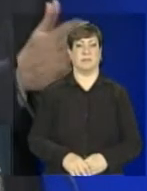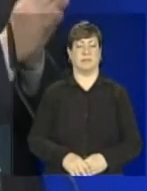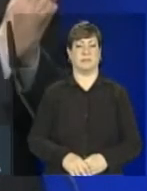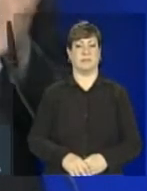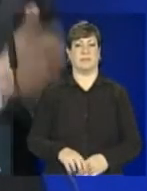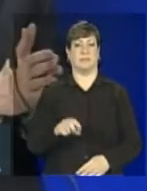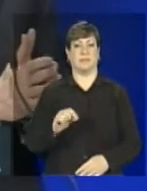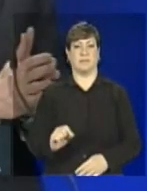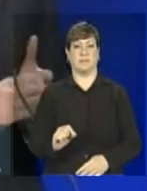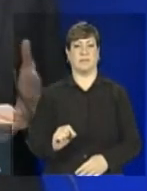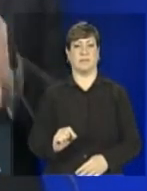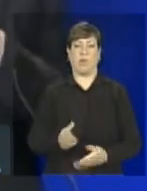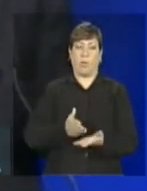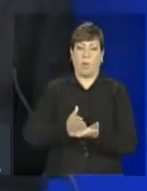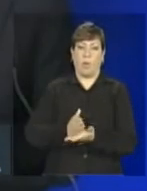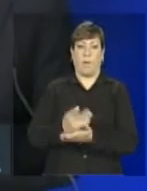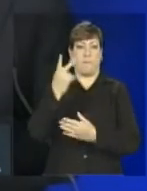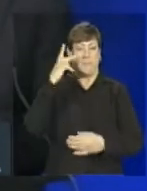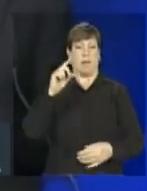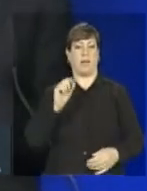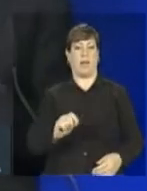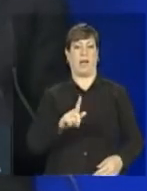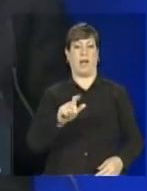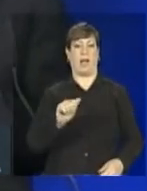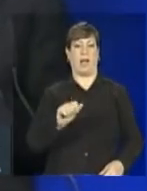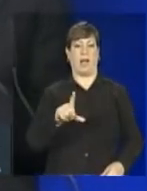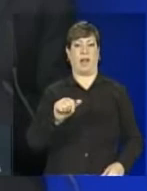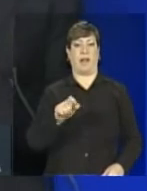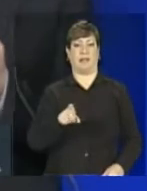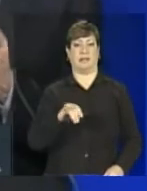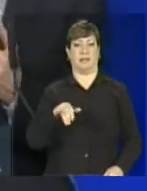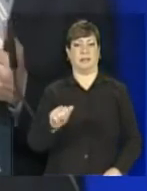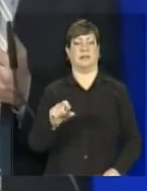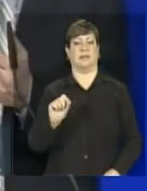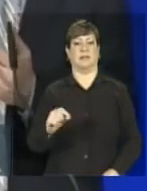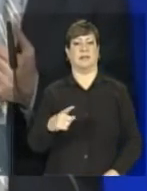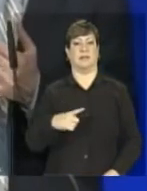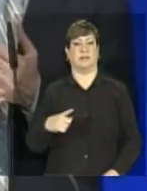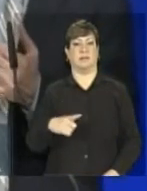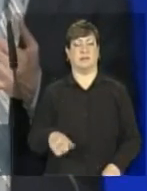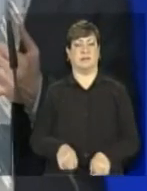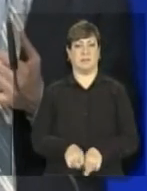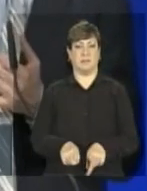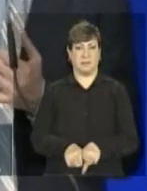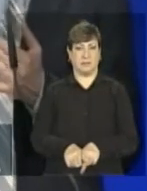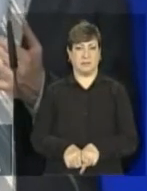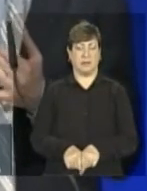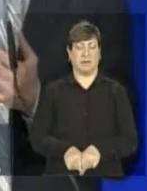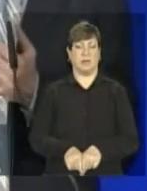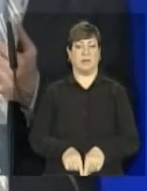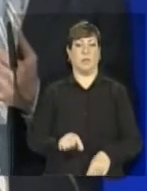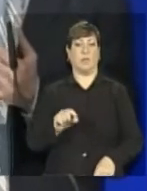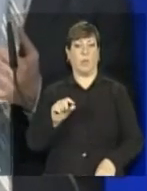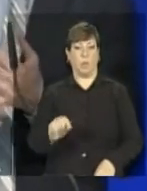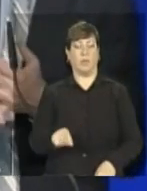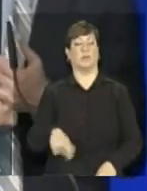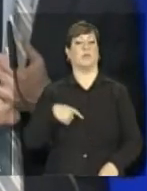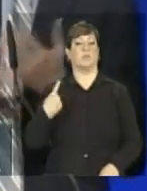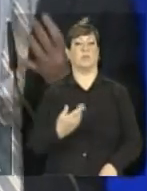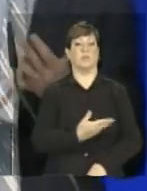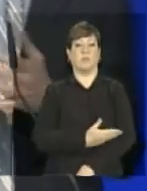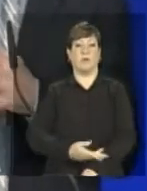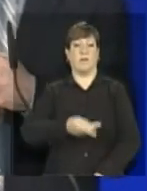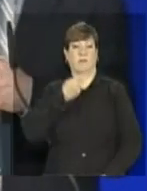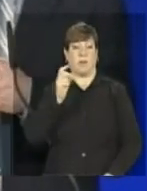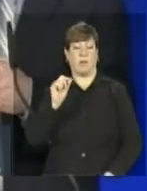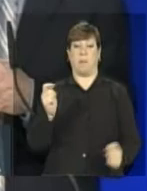ou a caminhada para a galáxia, o Hitchhiker's Guide to Galaxy. E o que diziam?